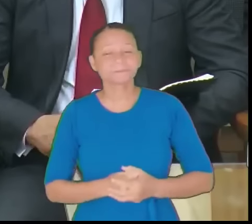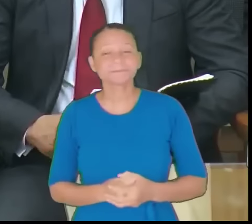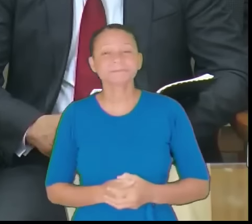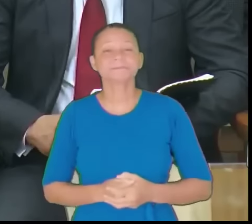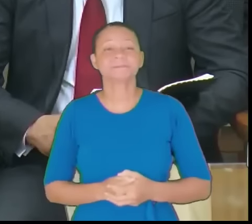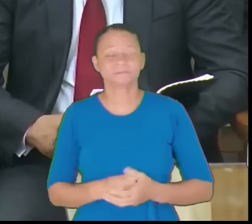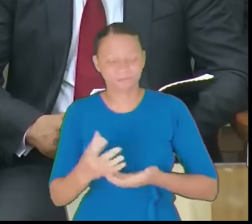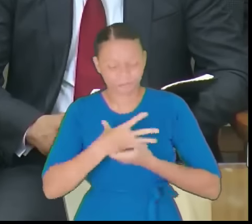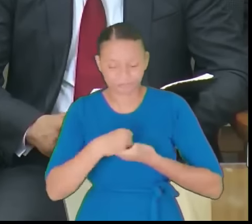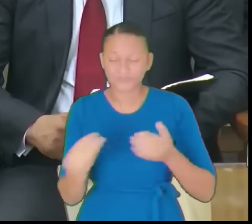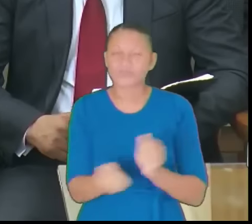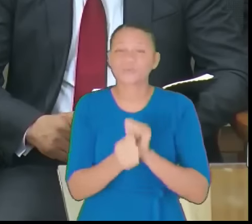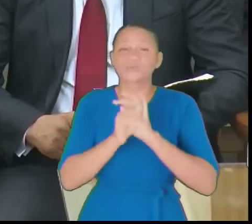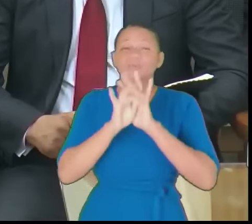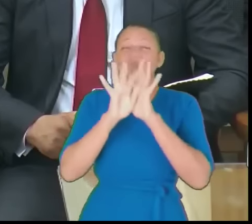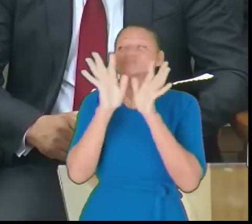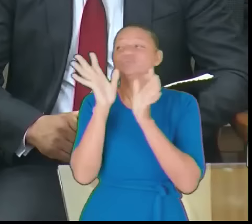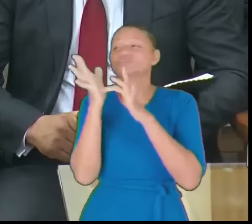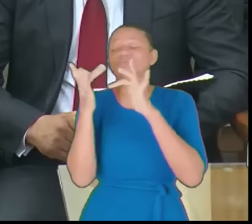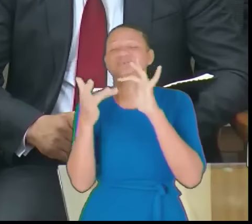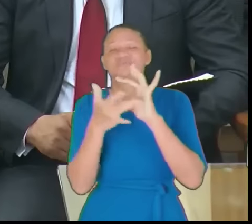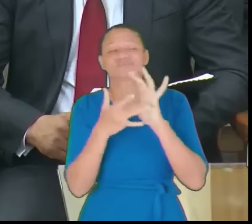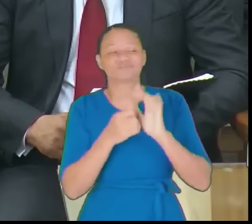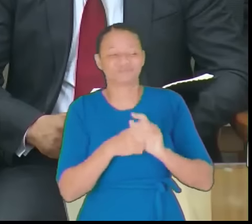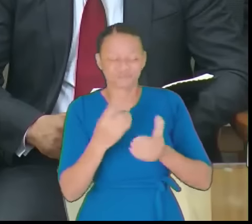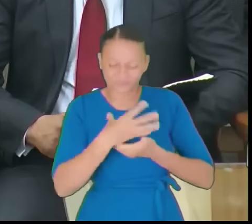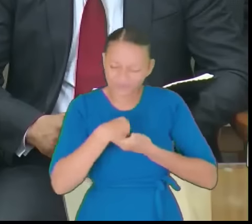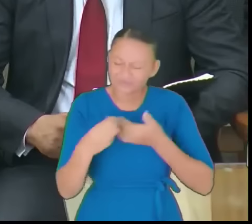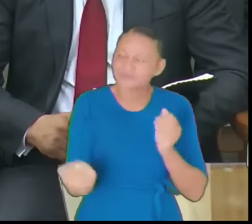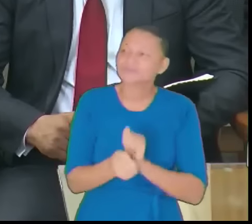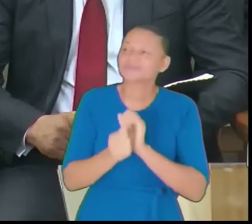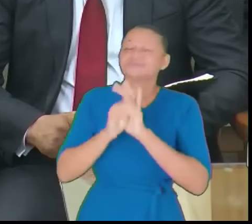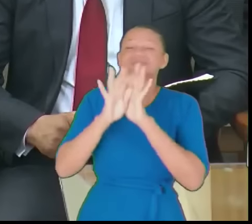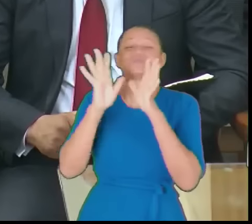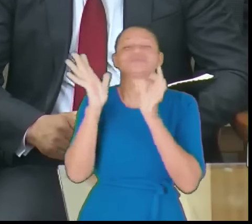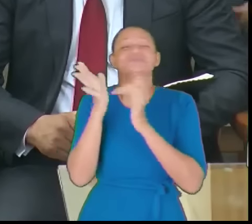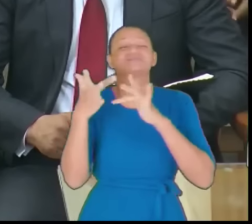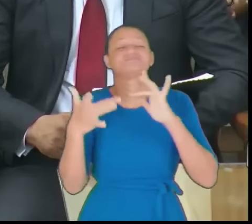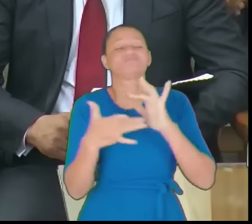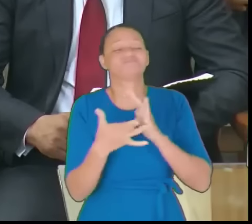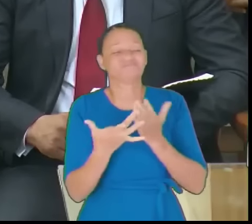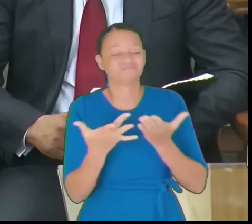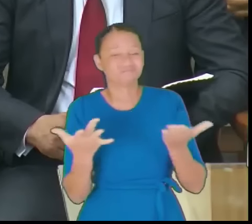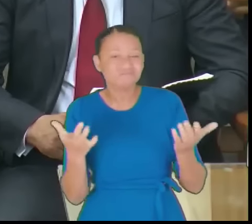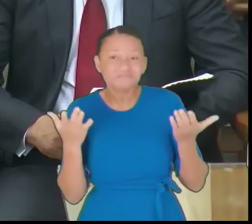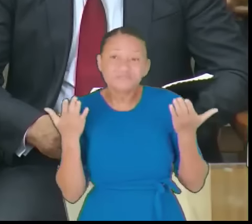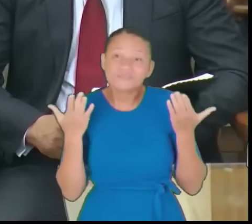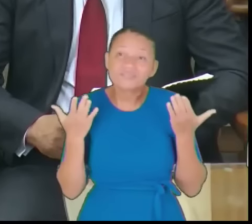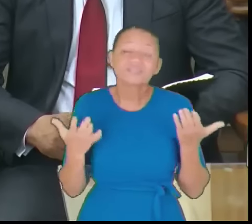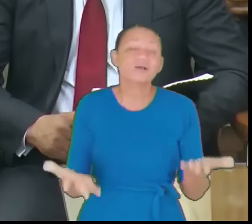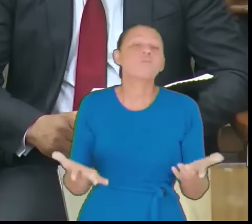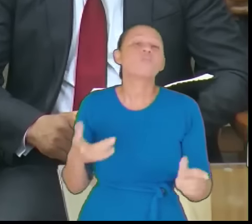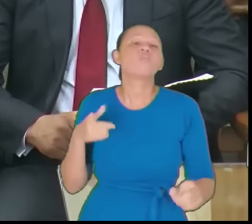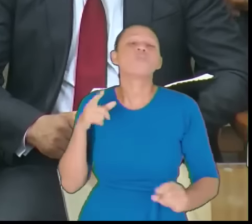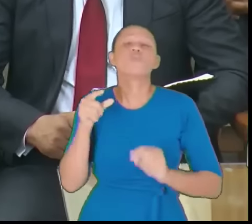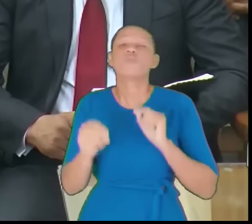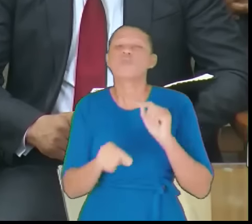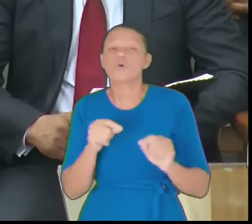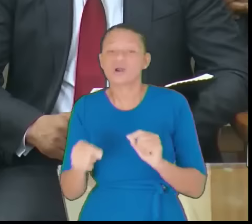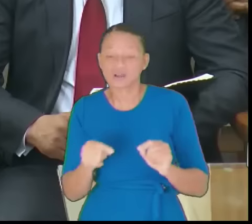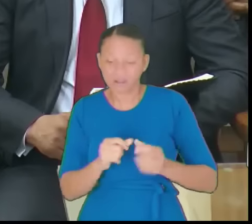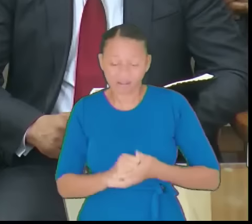Dá para dar glória para Jesus? Dá para dar glória para Jesus? Então, quando é que a noiva de